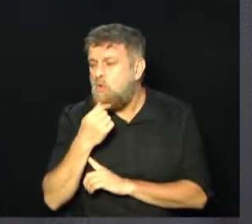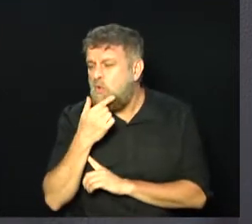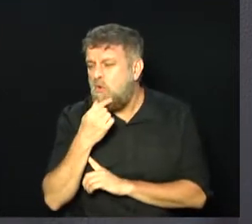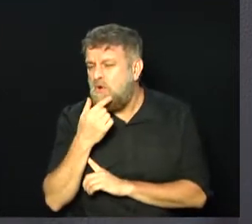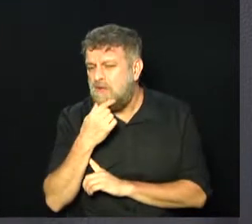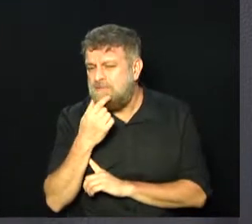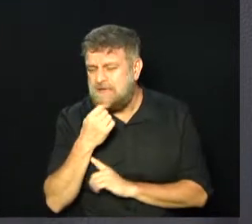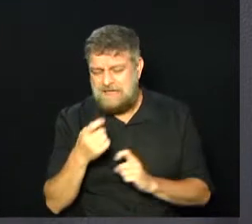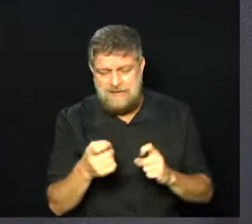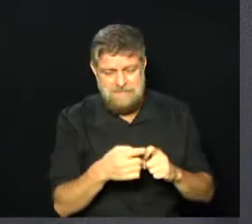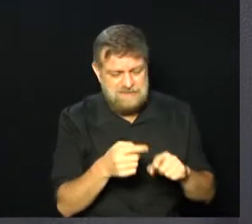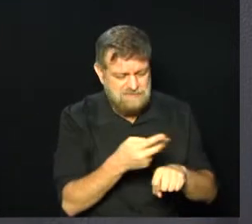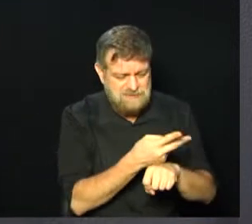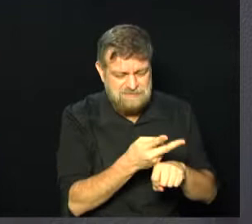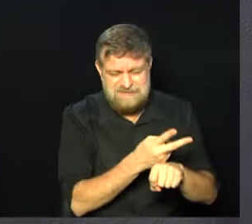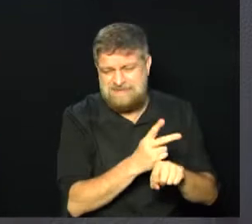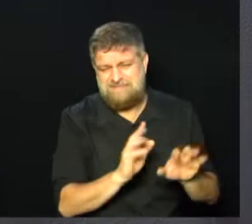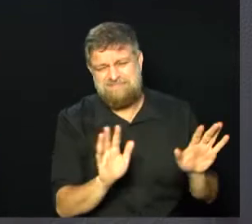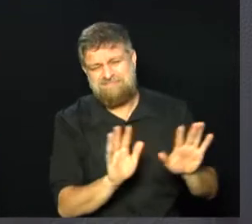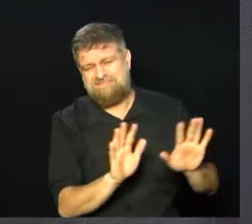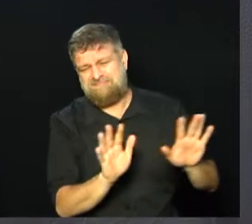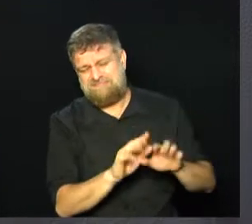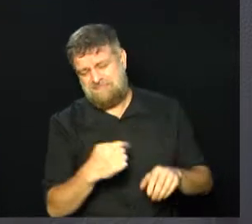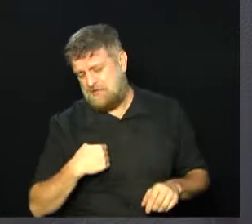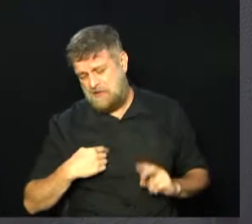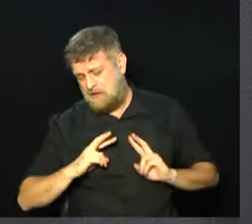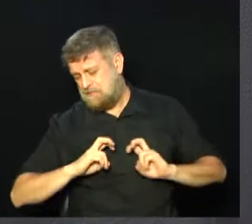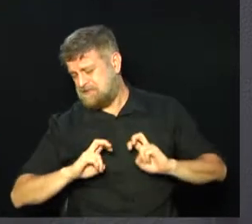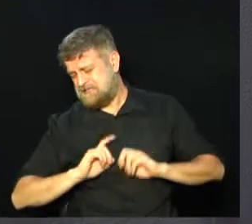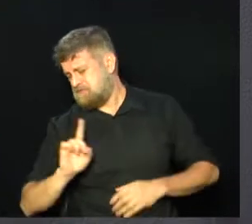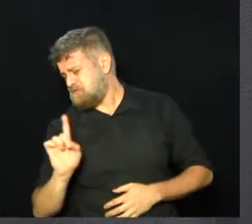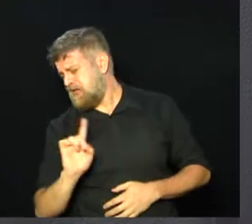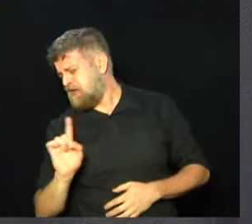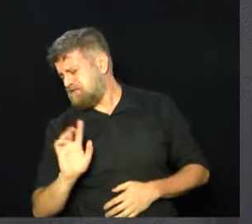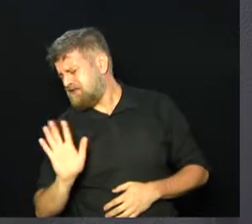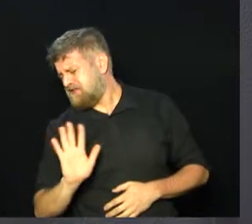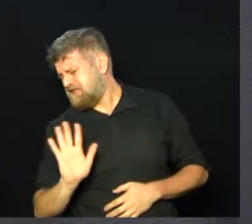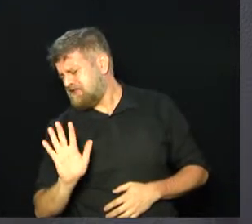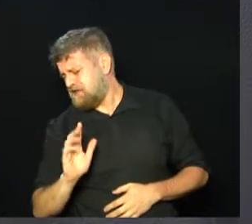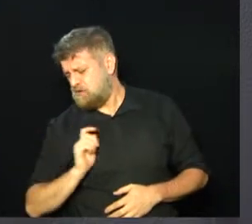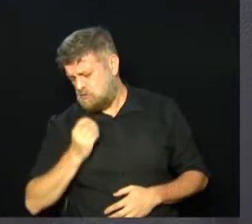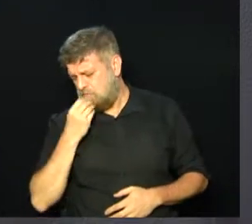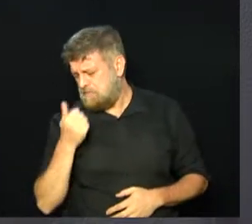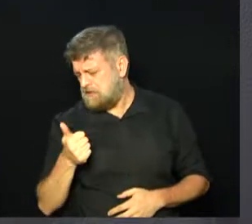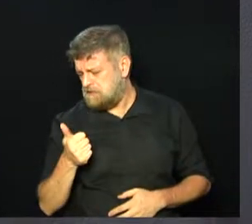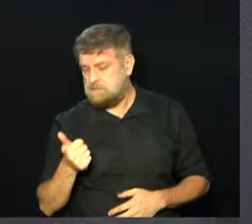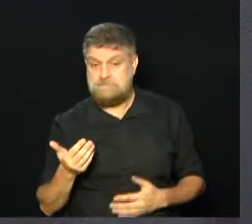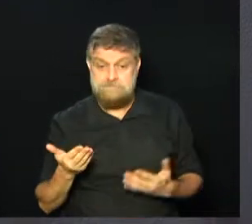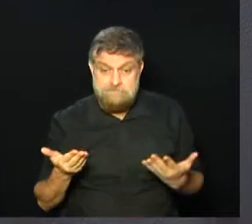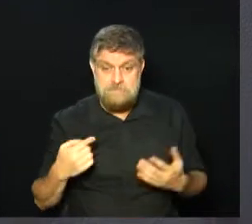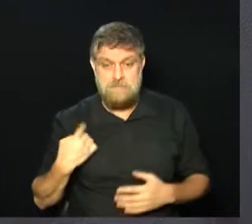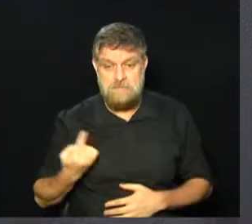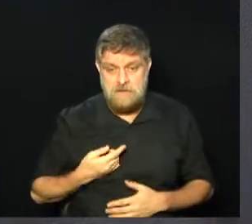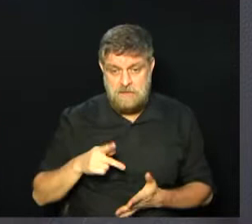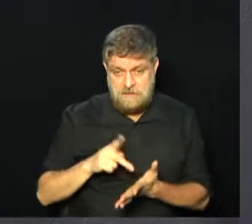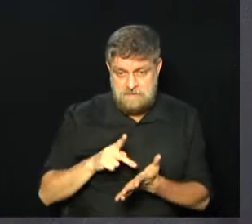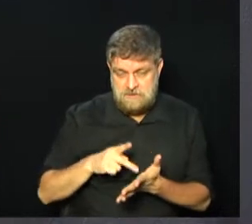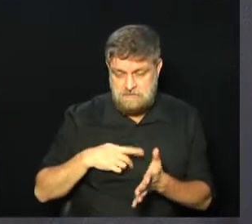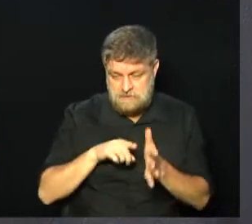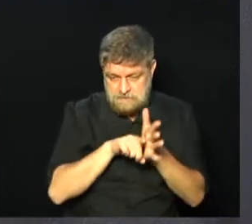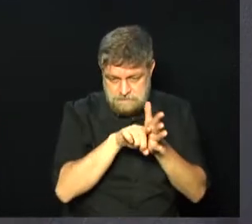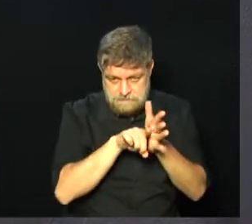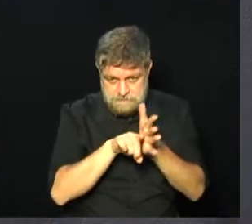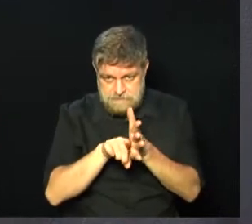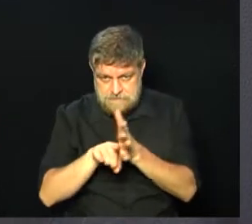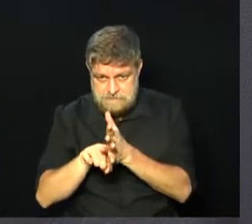não procurar mesmo um médico quando ele não está com nenhum sintoma. E o que a gente quer, na verdade, quando a gente fala em rastreamento, é